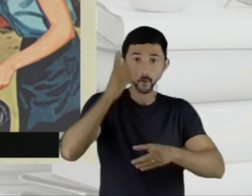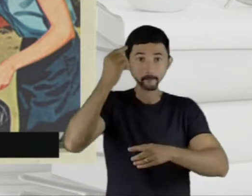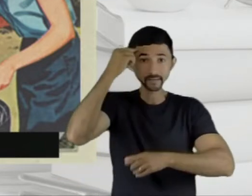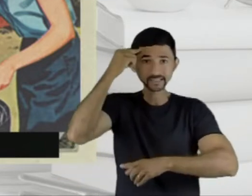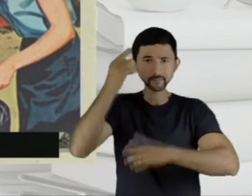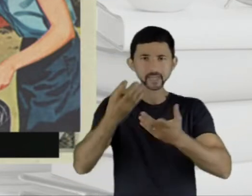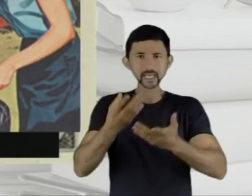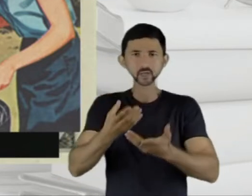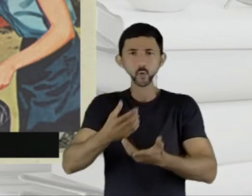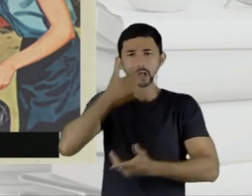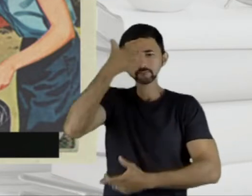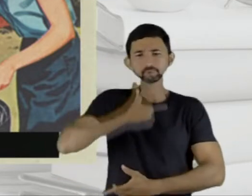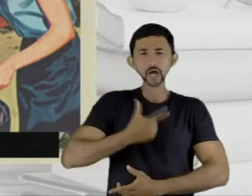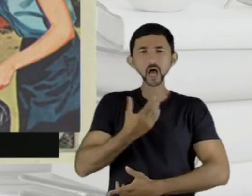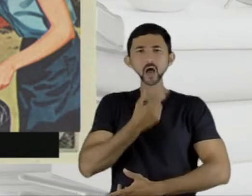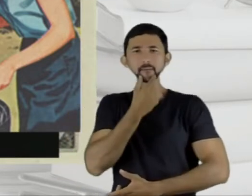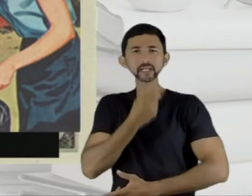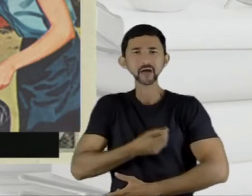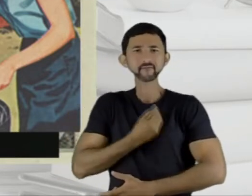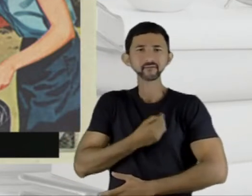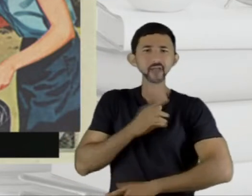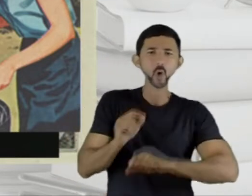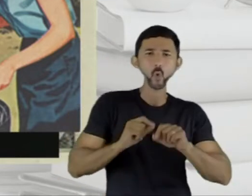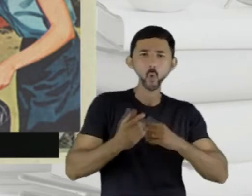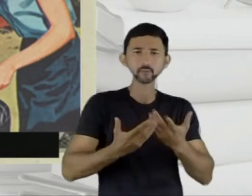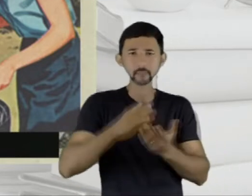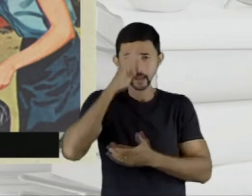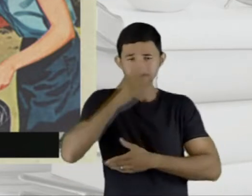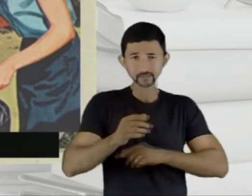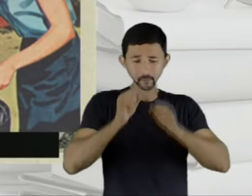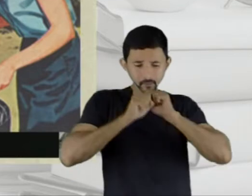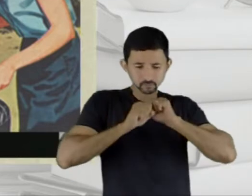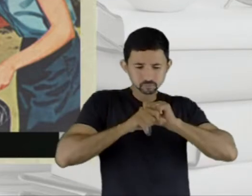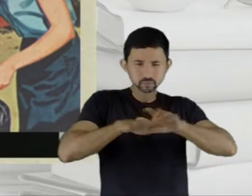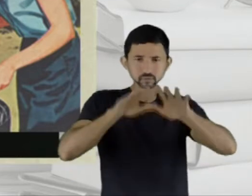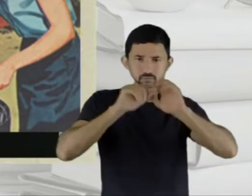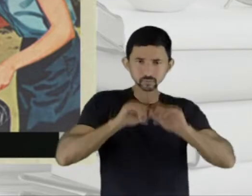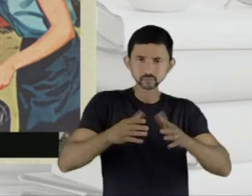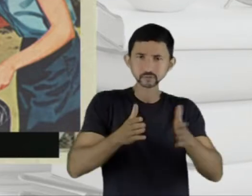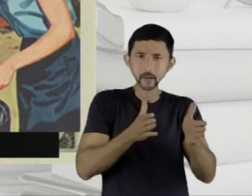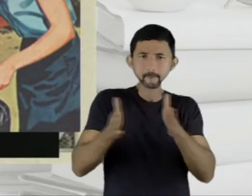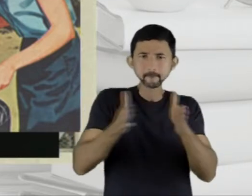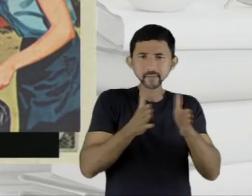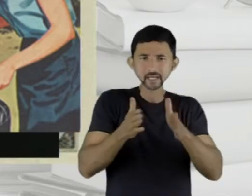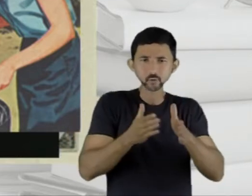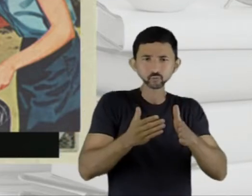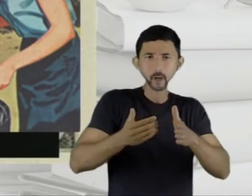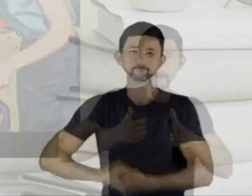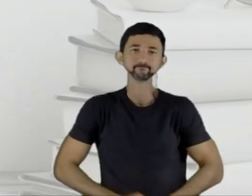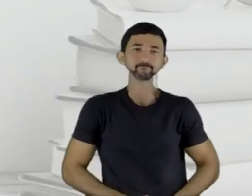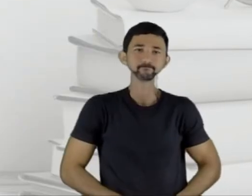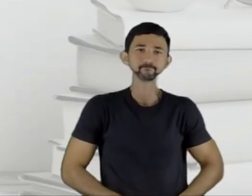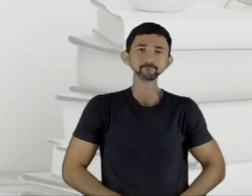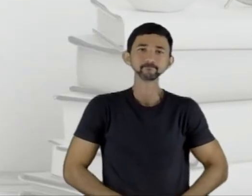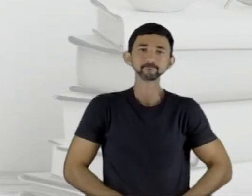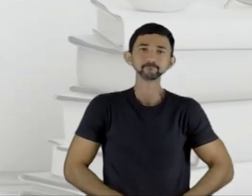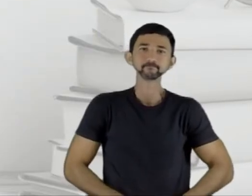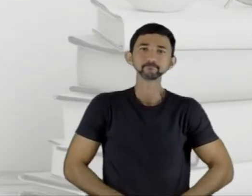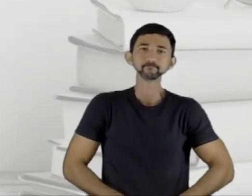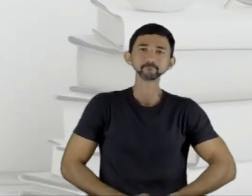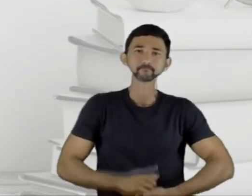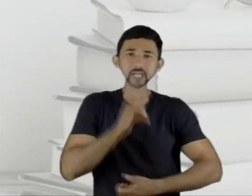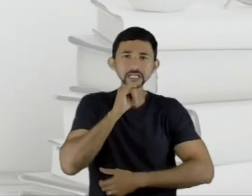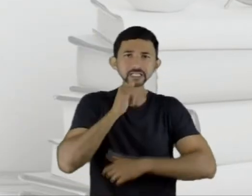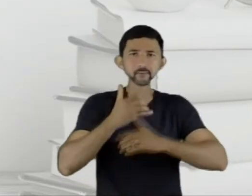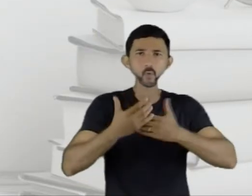americano de viver, ela foi muito presente, principalmente no período entre Primeira e Segunda Guerra Mundial. A economia